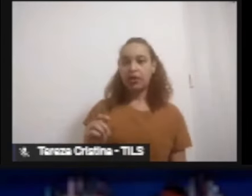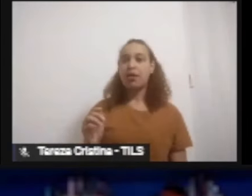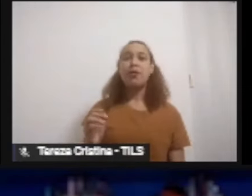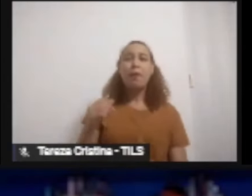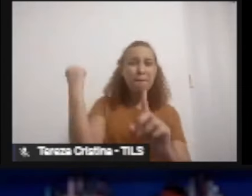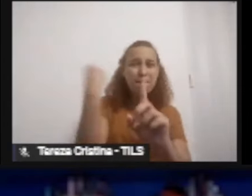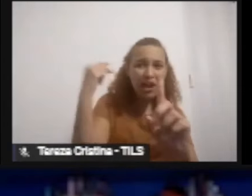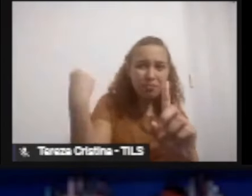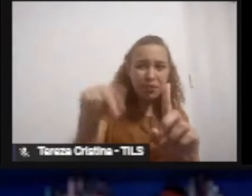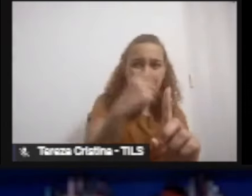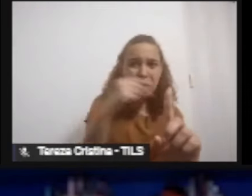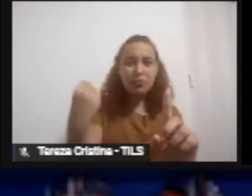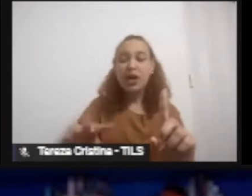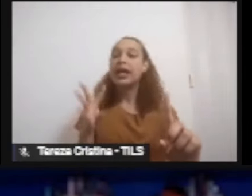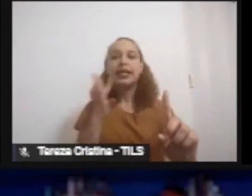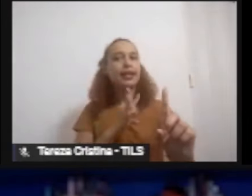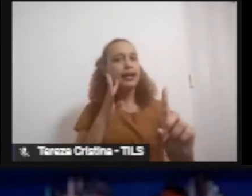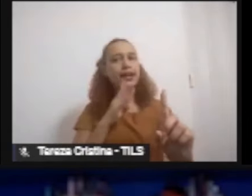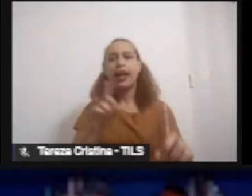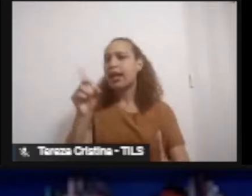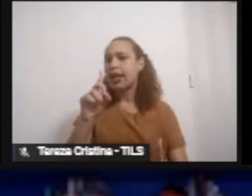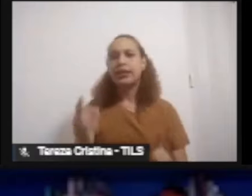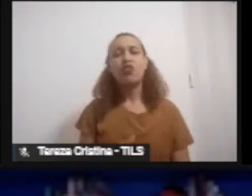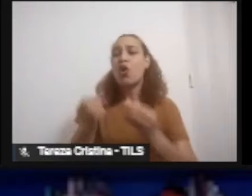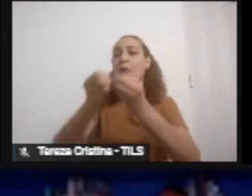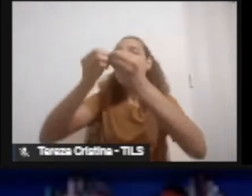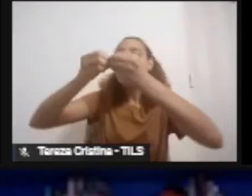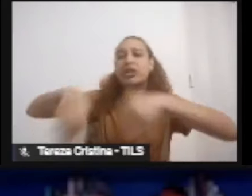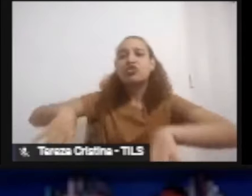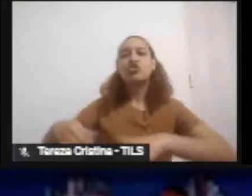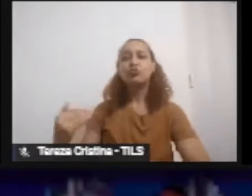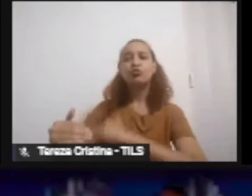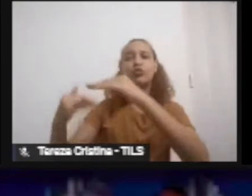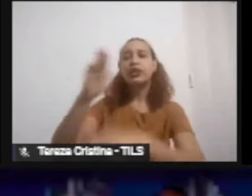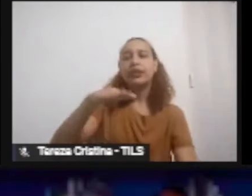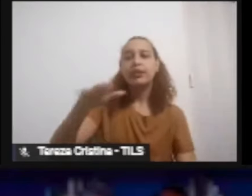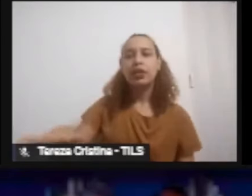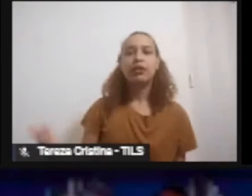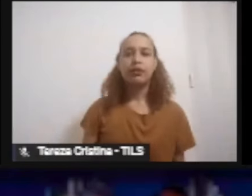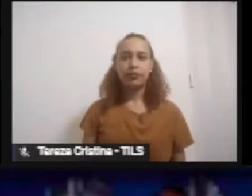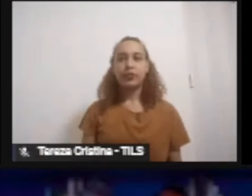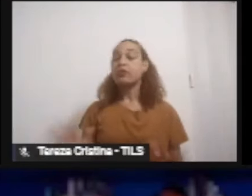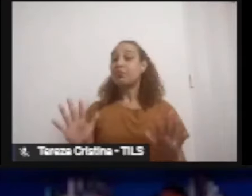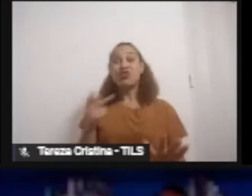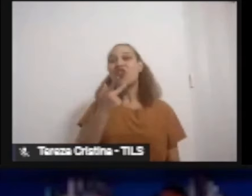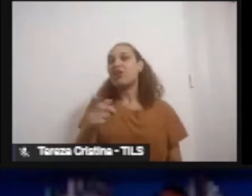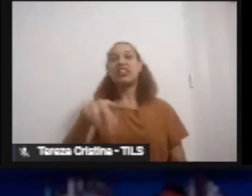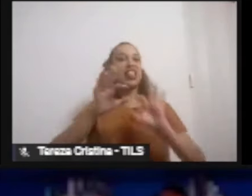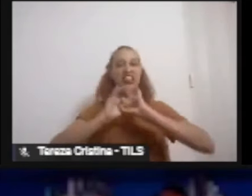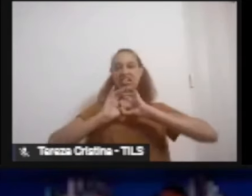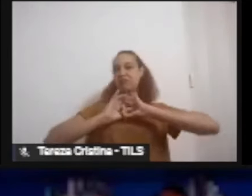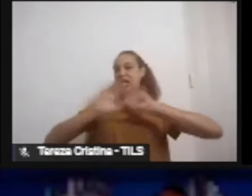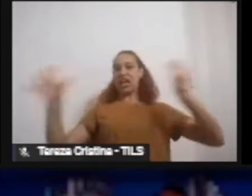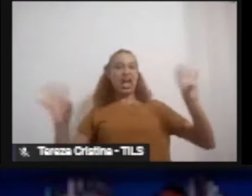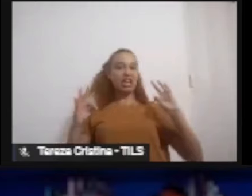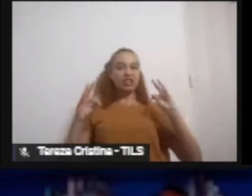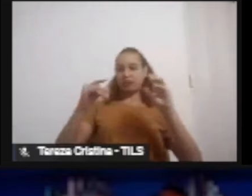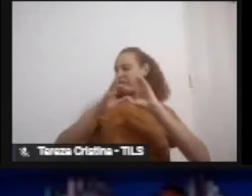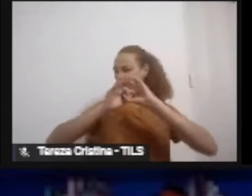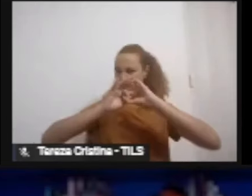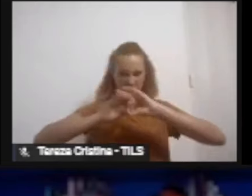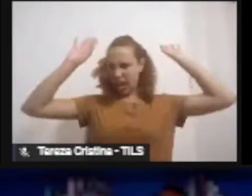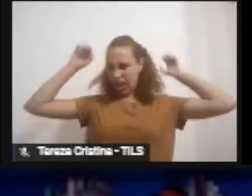traz prejuízo para o desenvolvimento da criança, a gente não está falando para você ir lá para o outro extremo, libera tudo, galera, libera tudo, deixa a criança